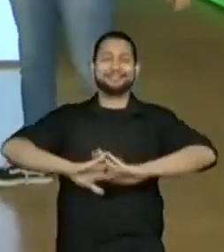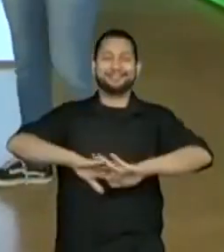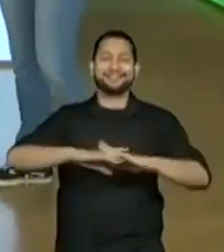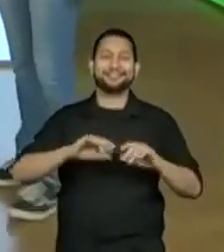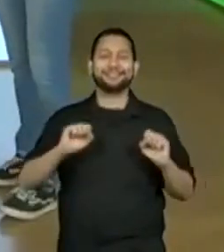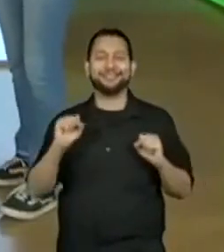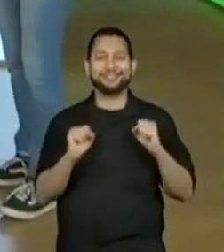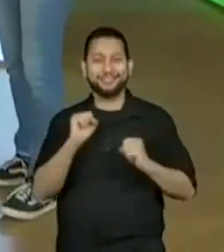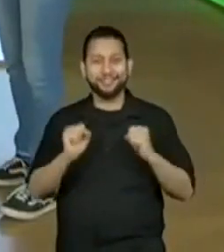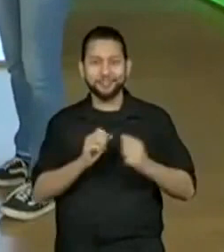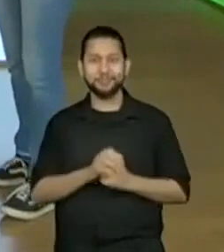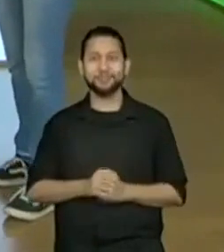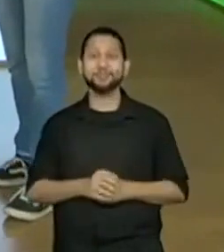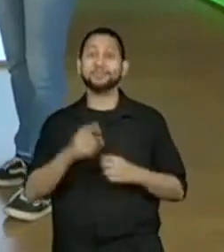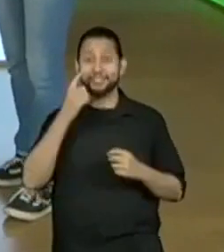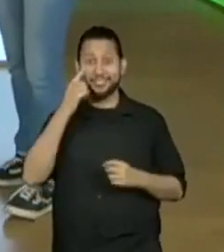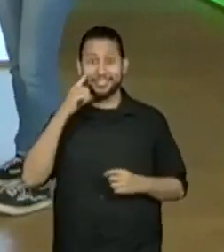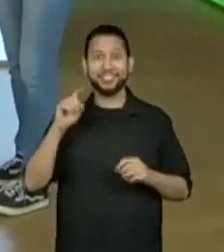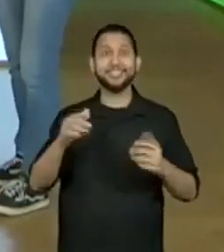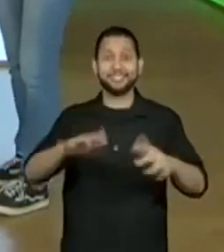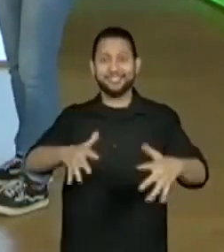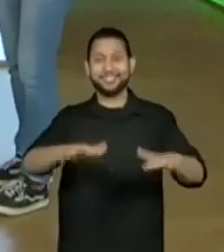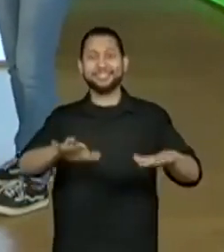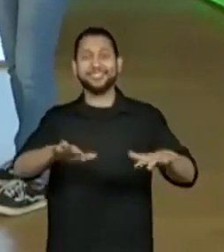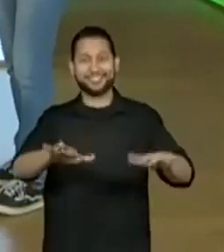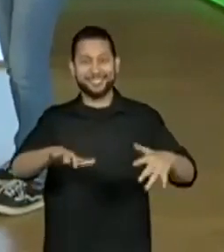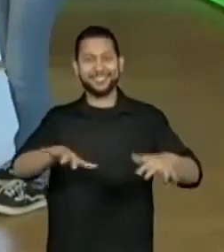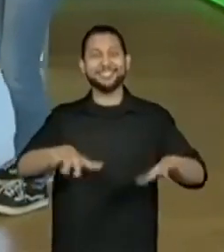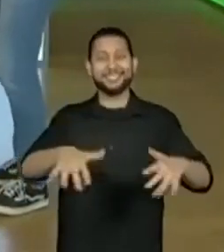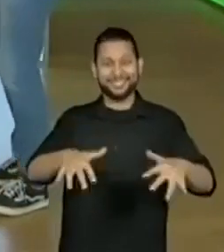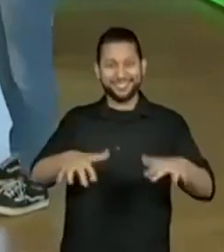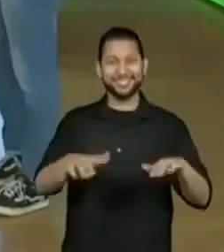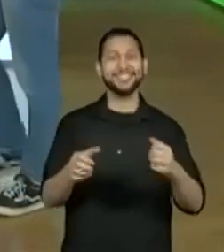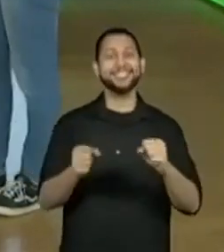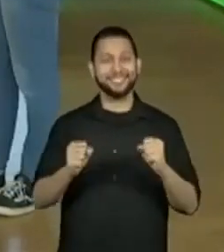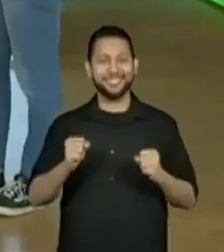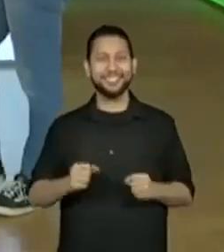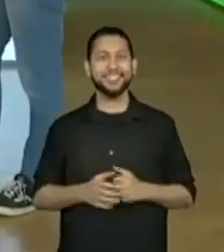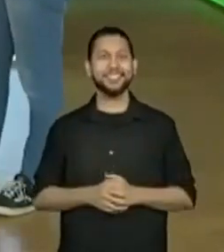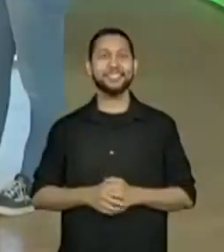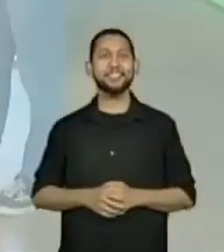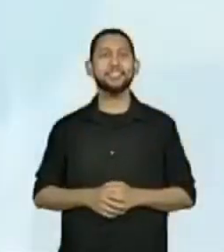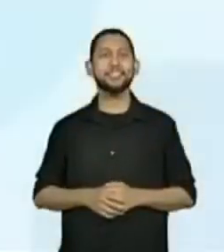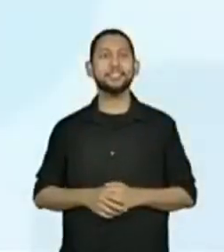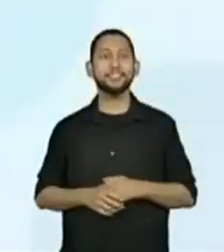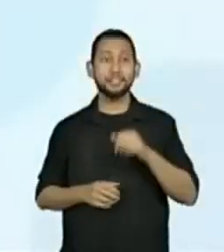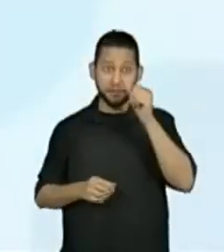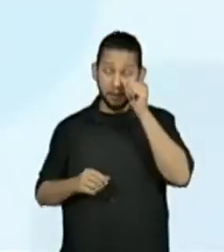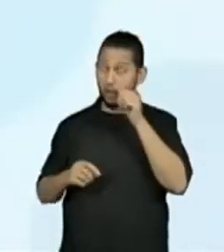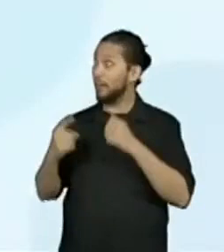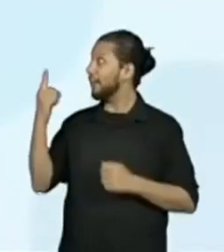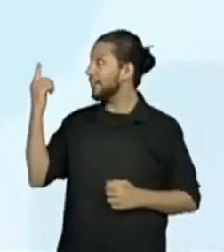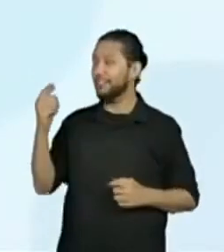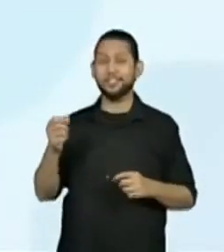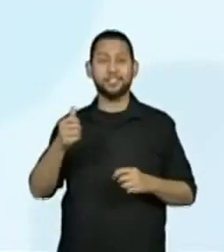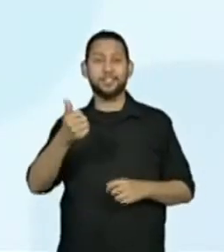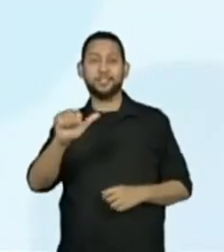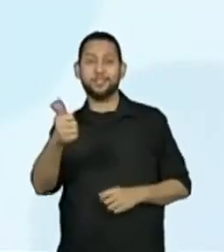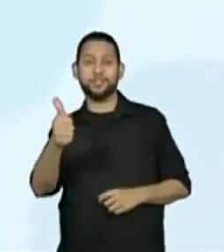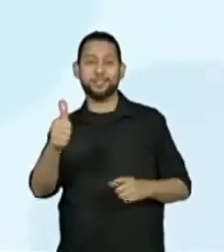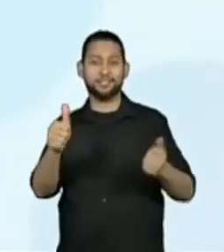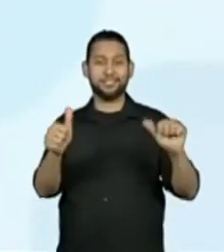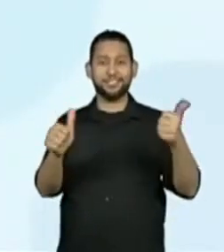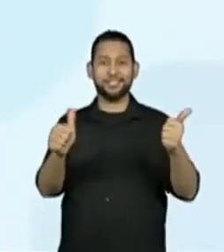Você... Andrei, você viu que ela tá tensa, né? Não tô tensa. Não, olha aqui. Olha o que aconteceu. Ela